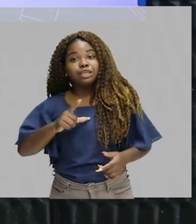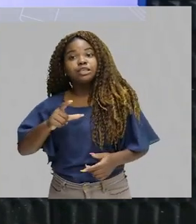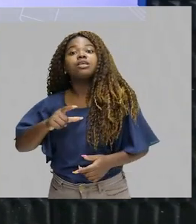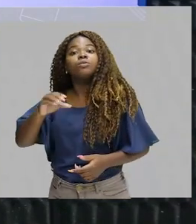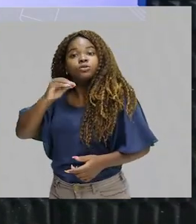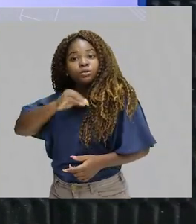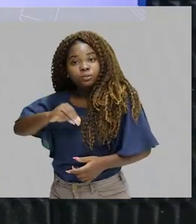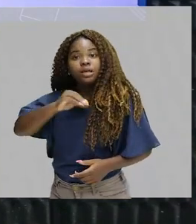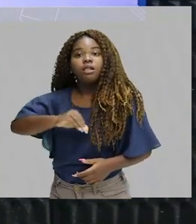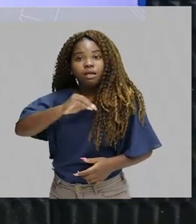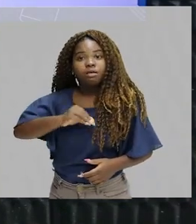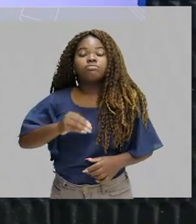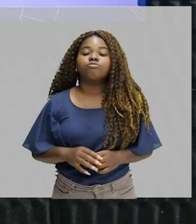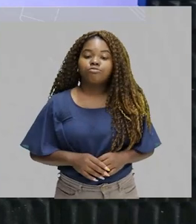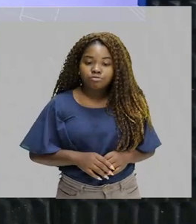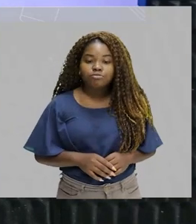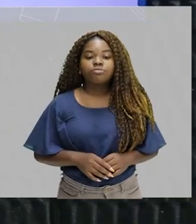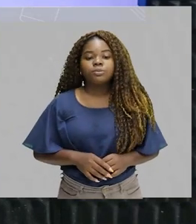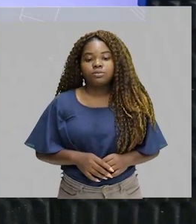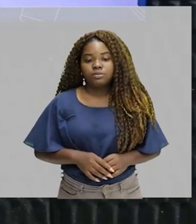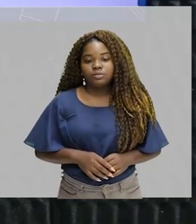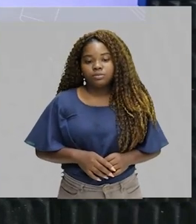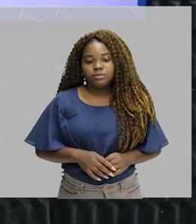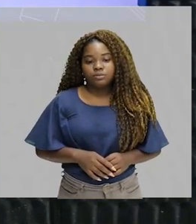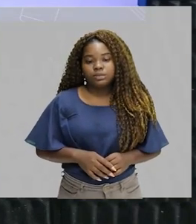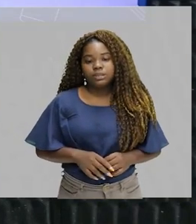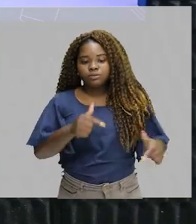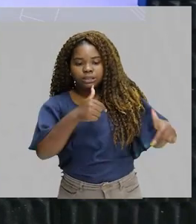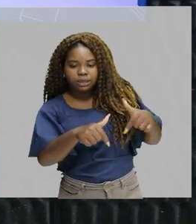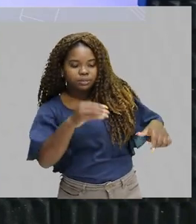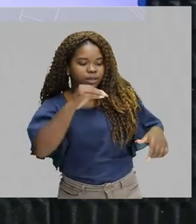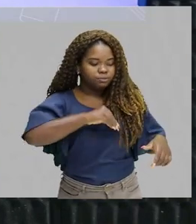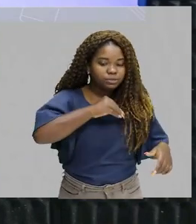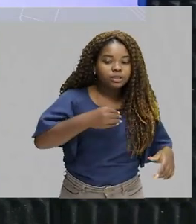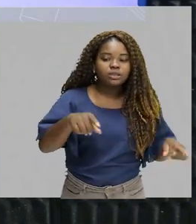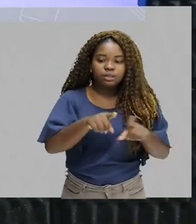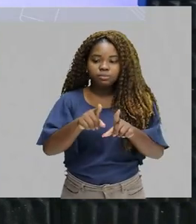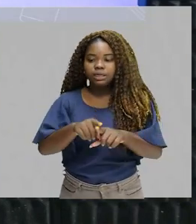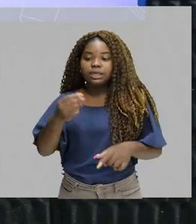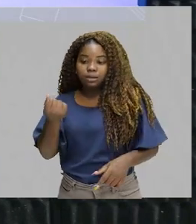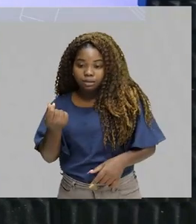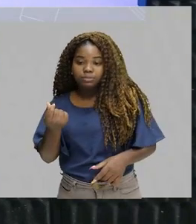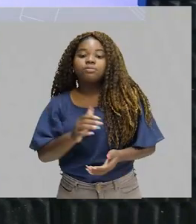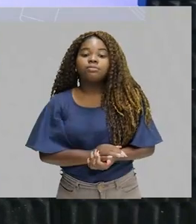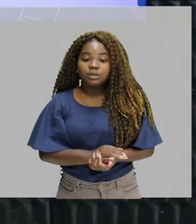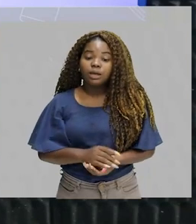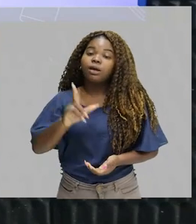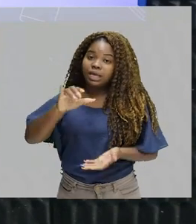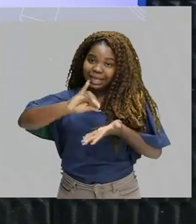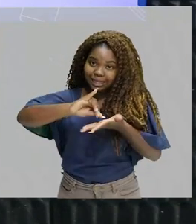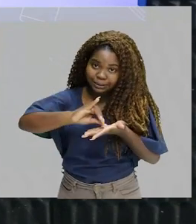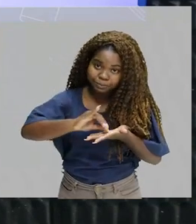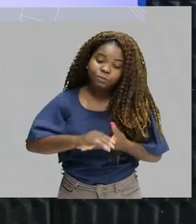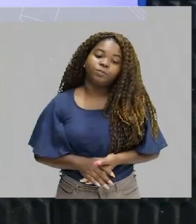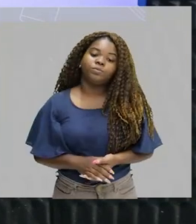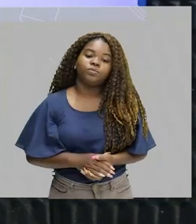chama de salário então trabalho assalariado e capital são dominantes no capitalismo e a propriedade privada é